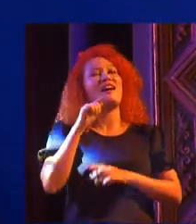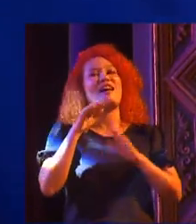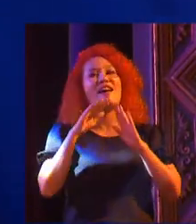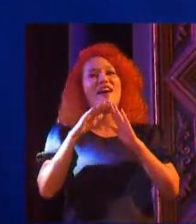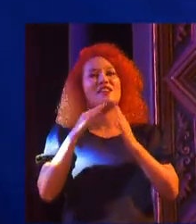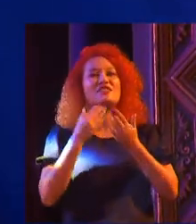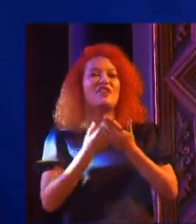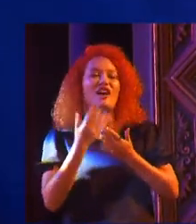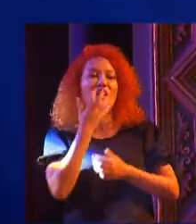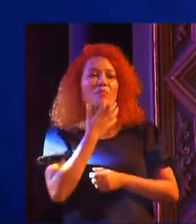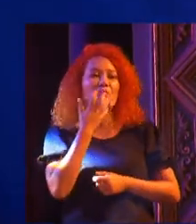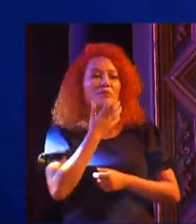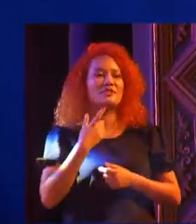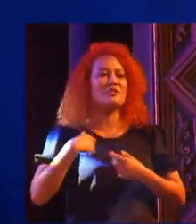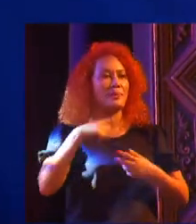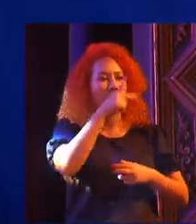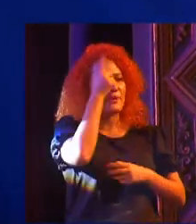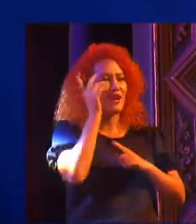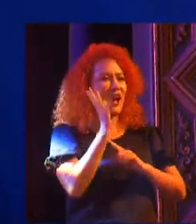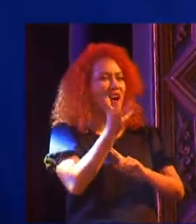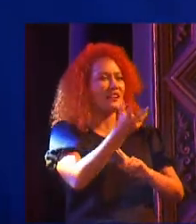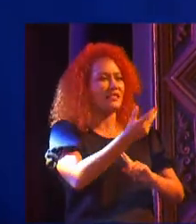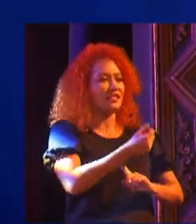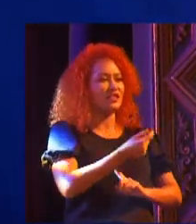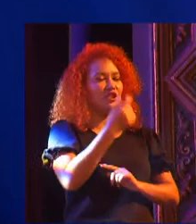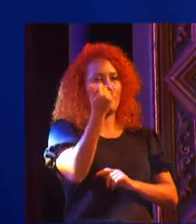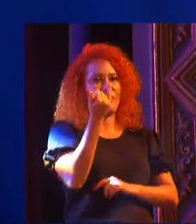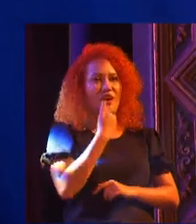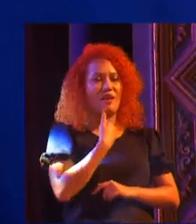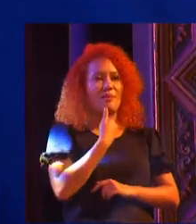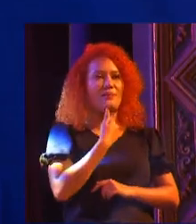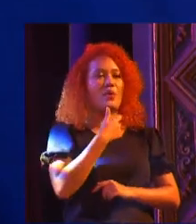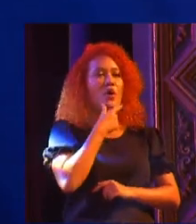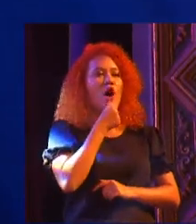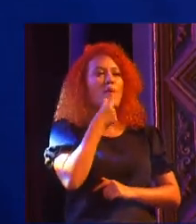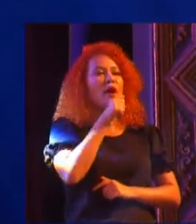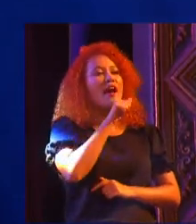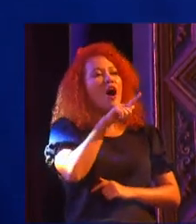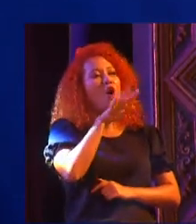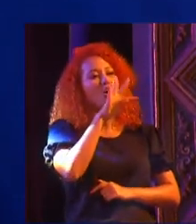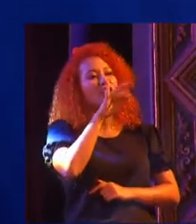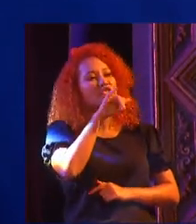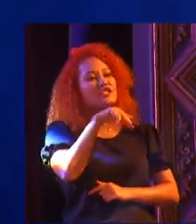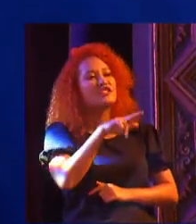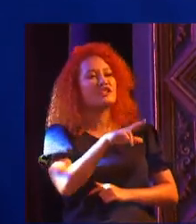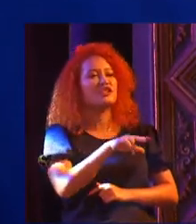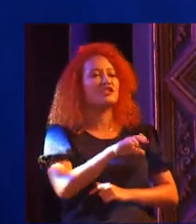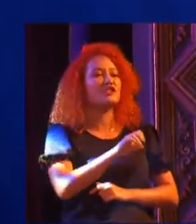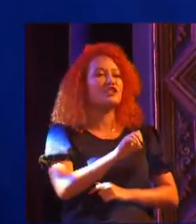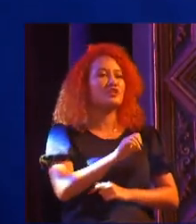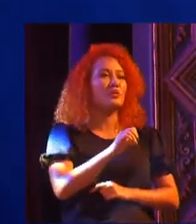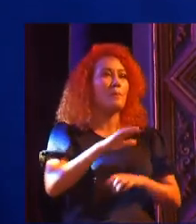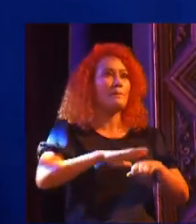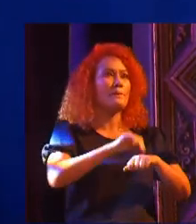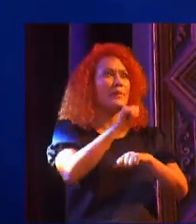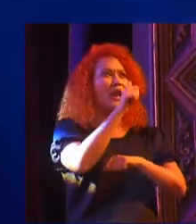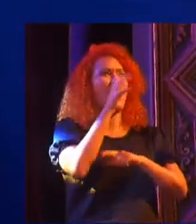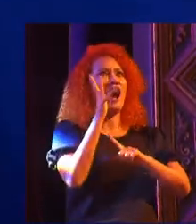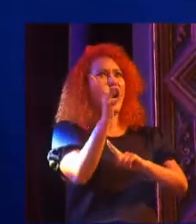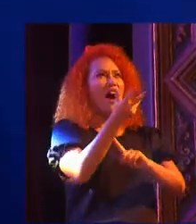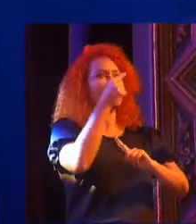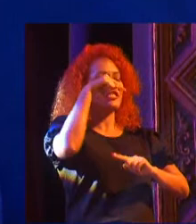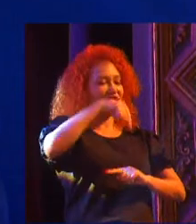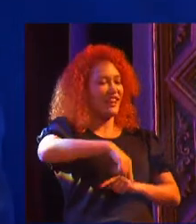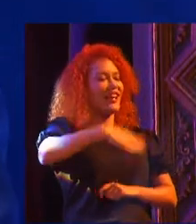quantidade de artistas reunidos assim, eu me lembro que ele dizia que o Pará é um grande celeiro dos melhores artistas do mundo estão aqui no Pará. Ele dizia isso,